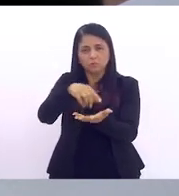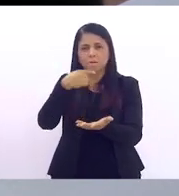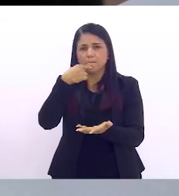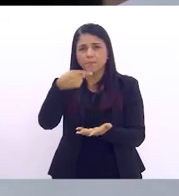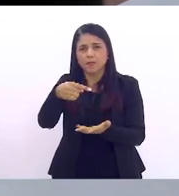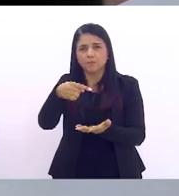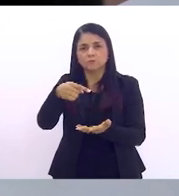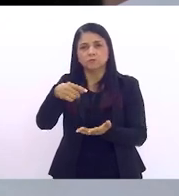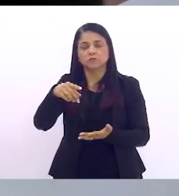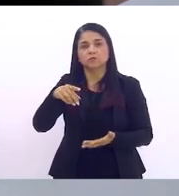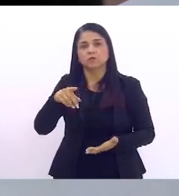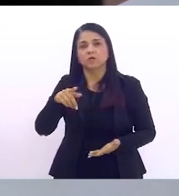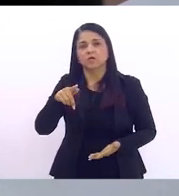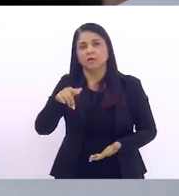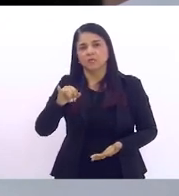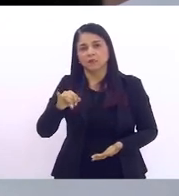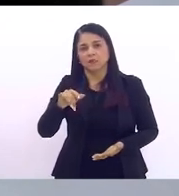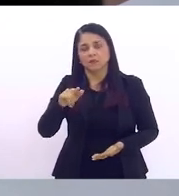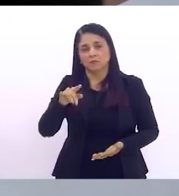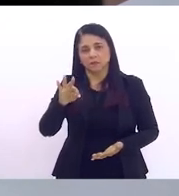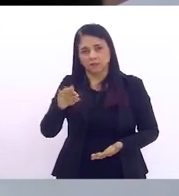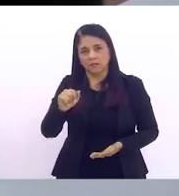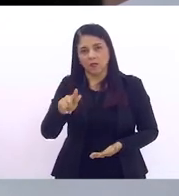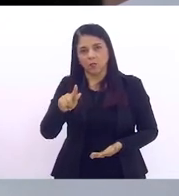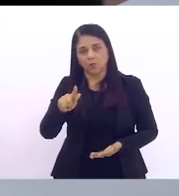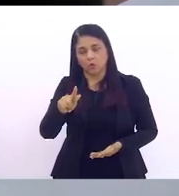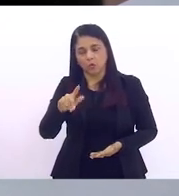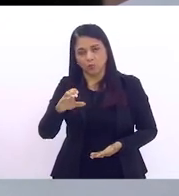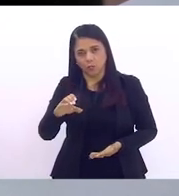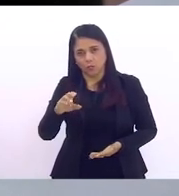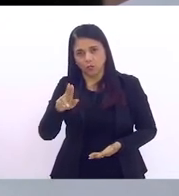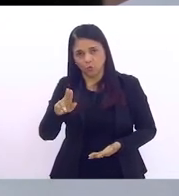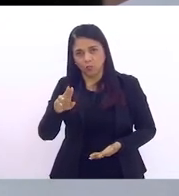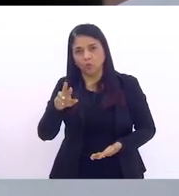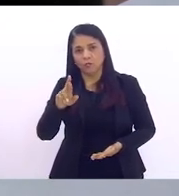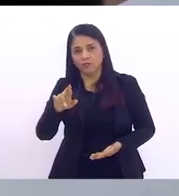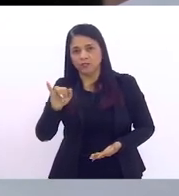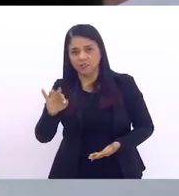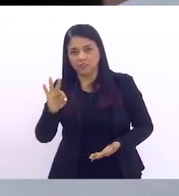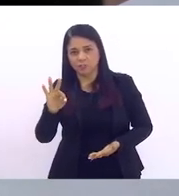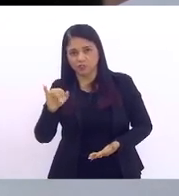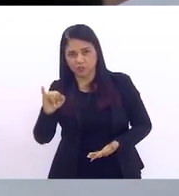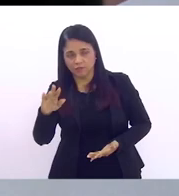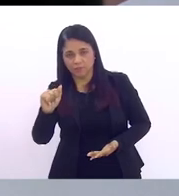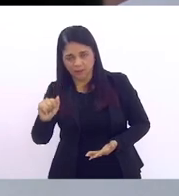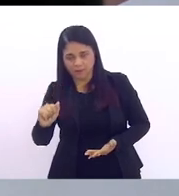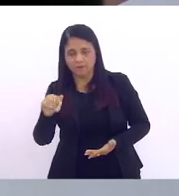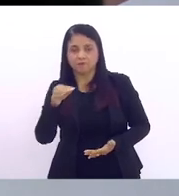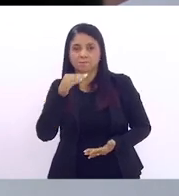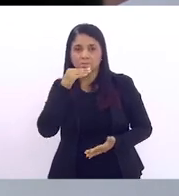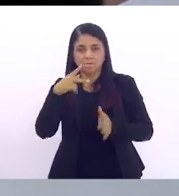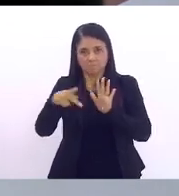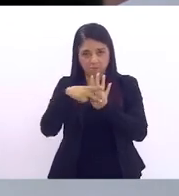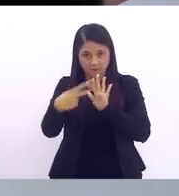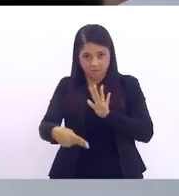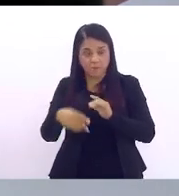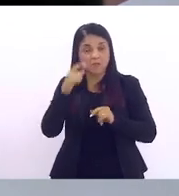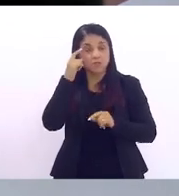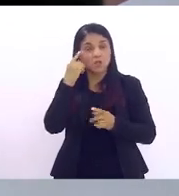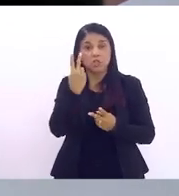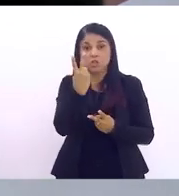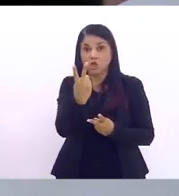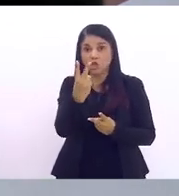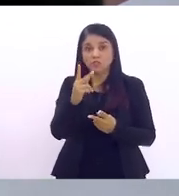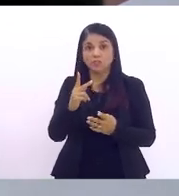de itacurubitiba na região de conceção de jakare que pertence a Mangaratiba então em menos de 40 KM Nós temos dois